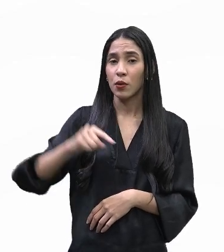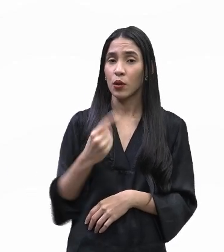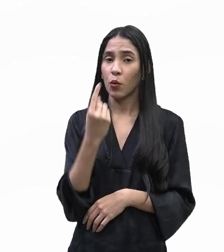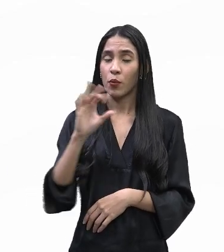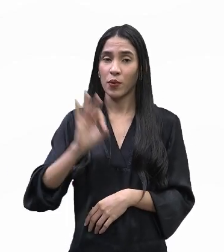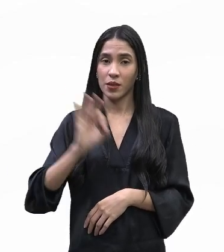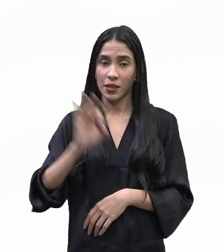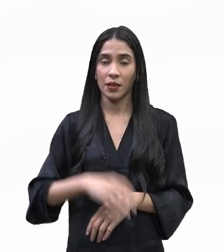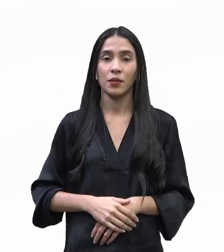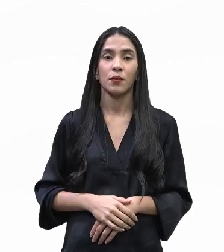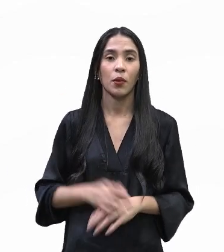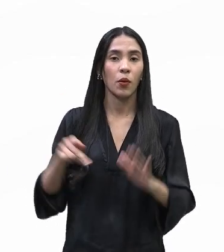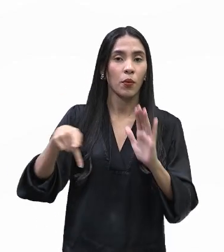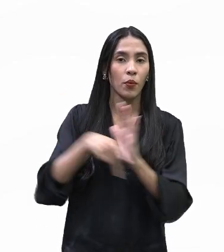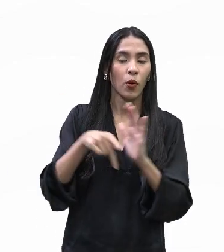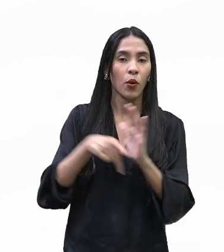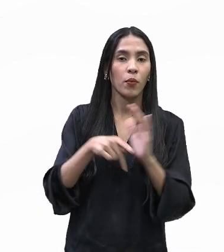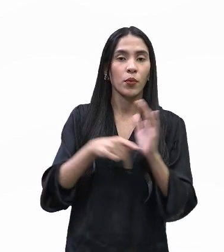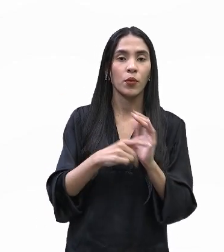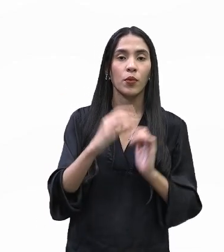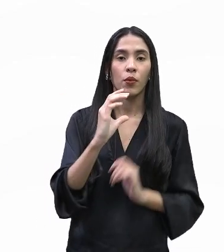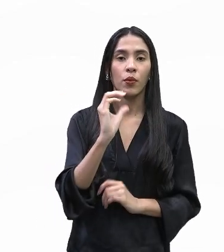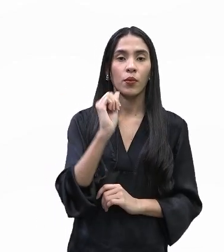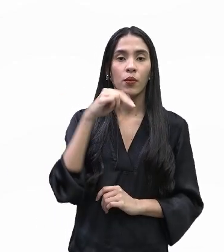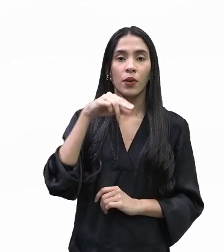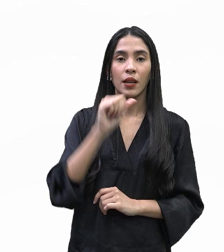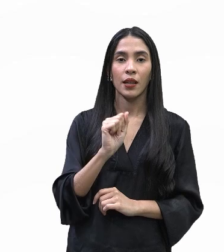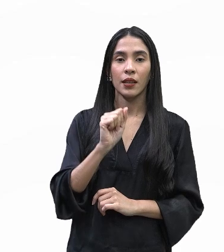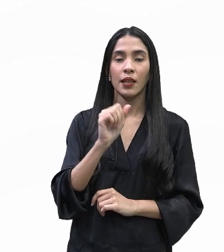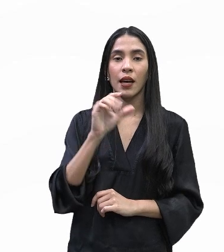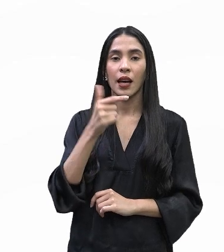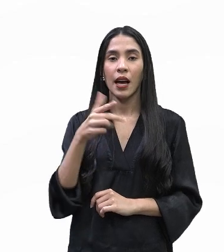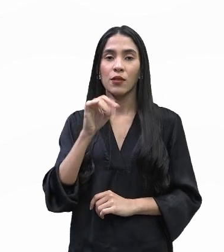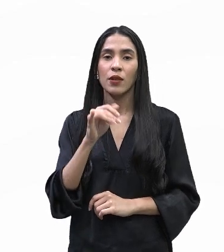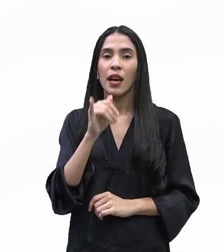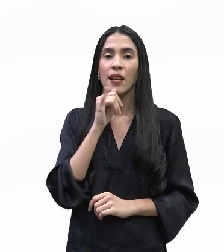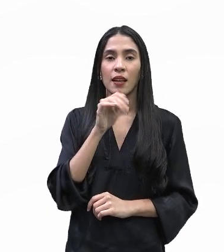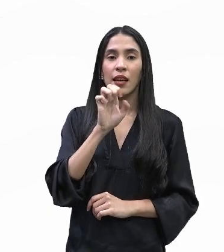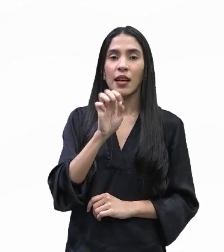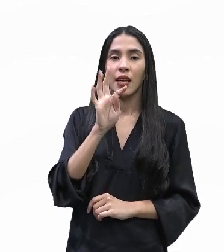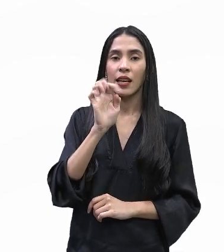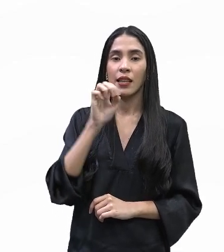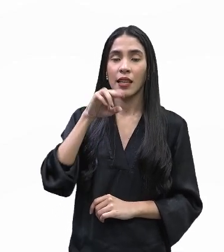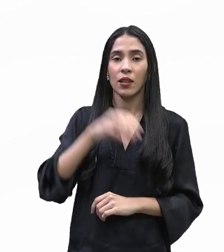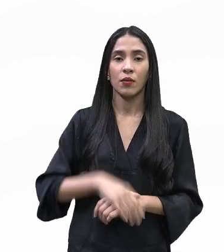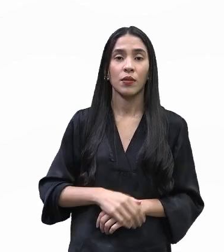33,1%. Derivados da cana-de-açúcar, né, como é o caso do etanol,